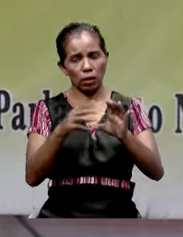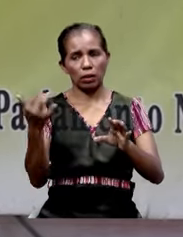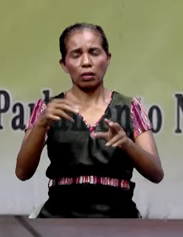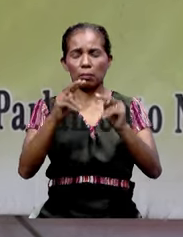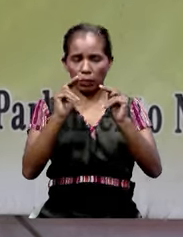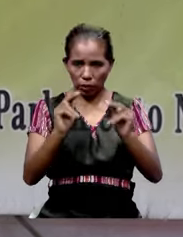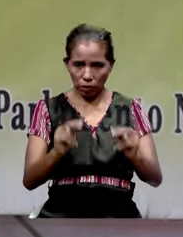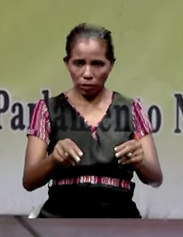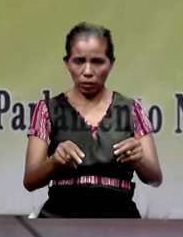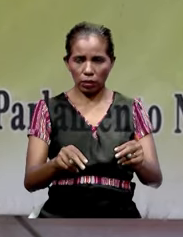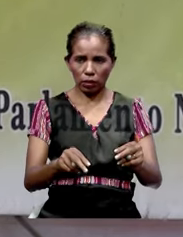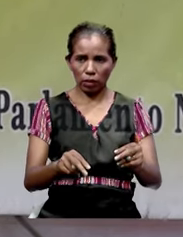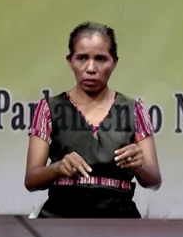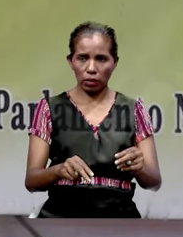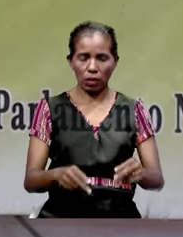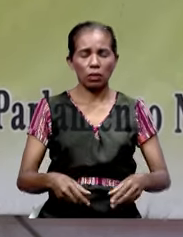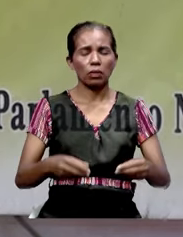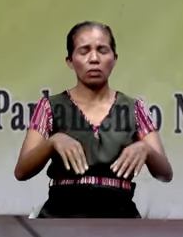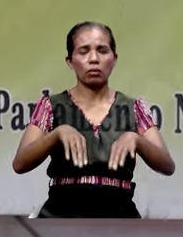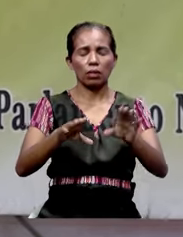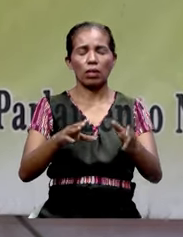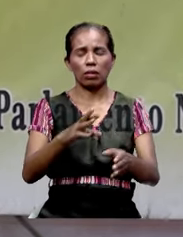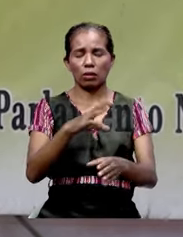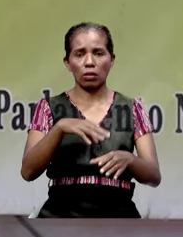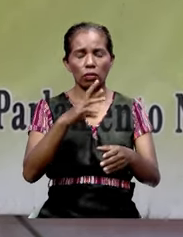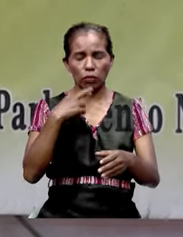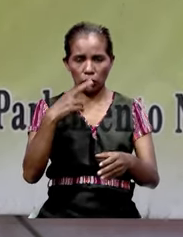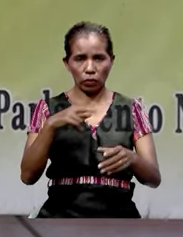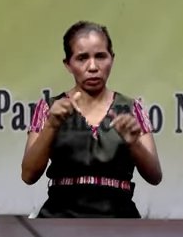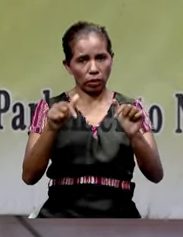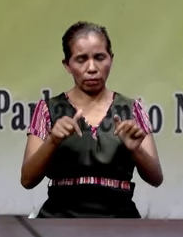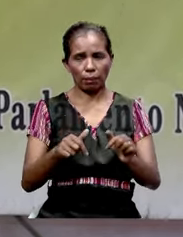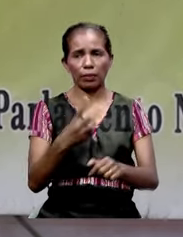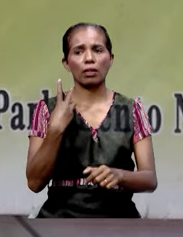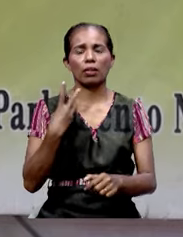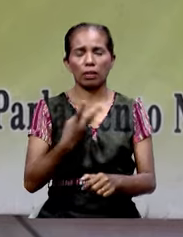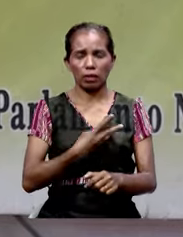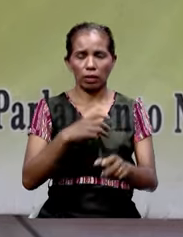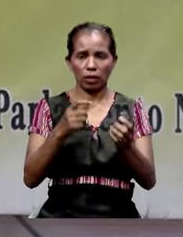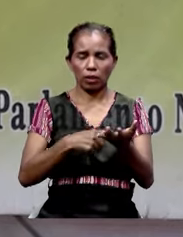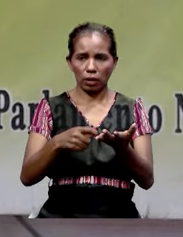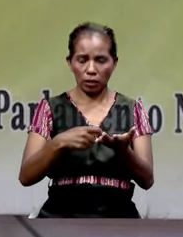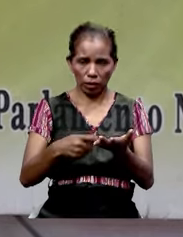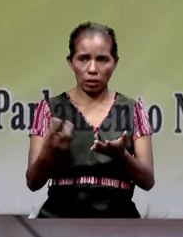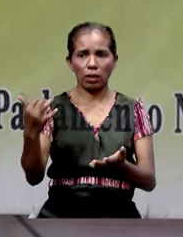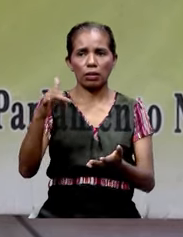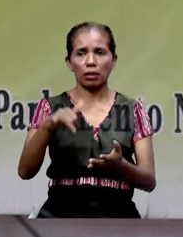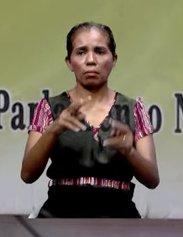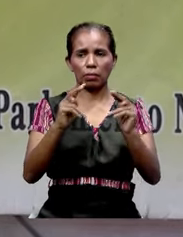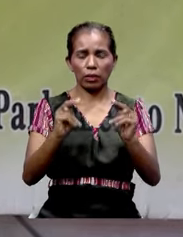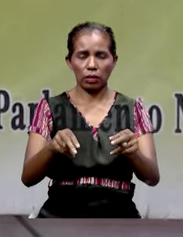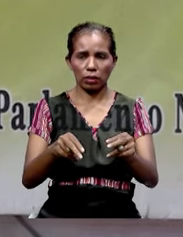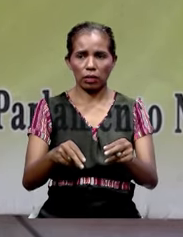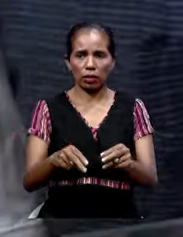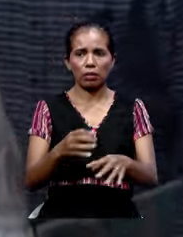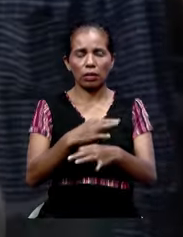precisa li u atu halo intervenção ho subsídio fo sir ne car ne maka técnico ser nebe que precisa